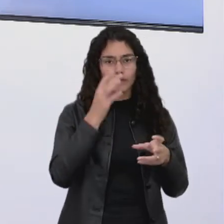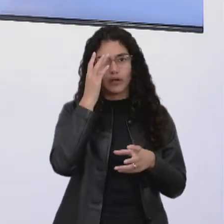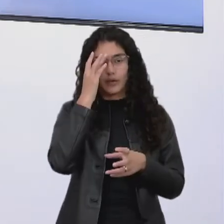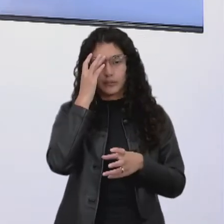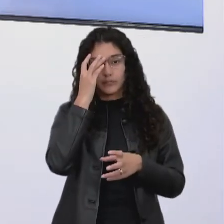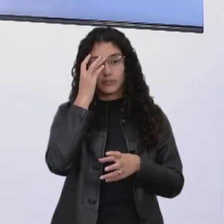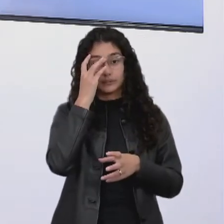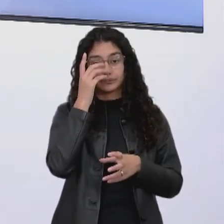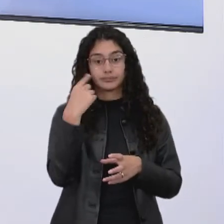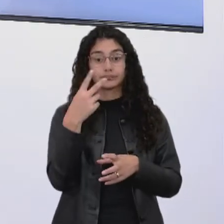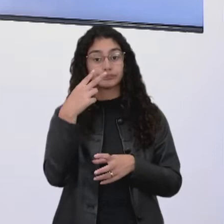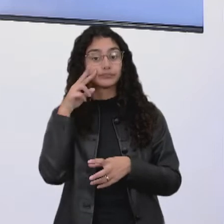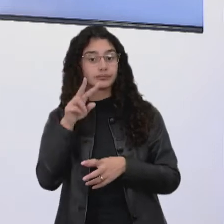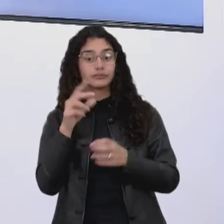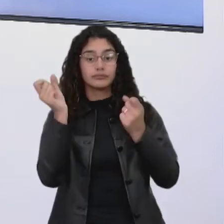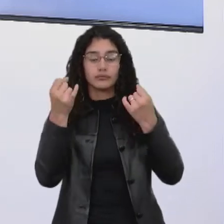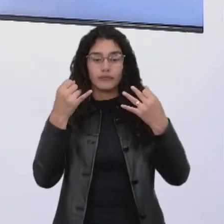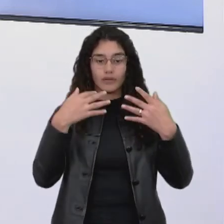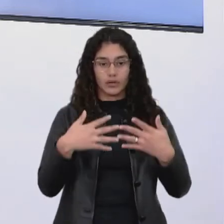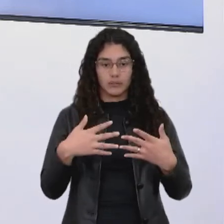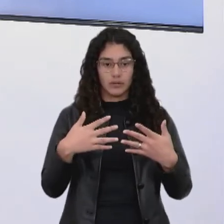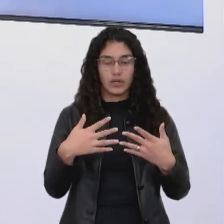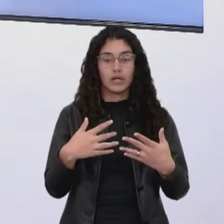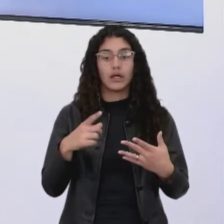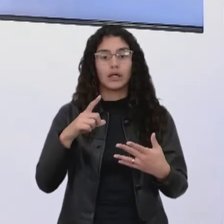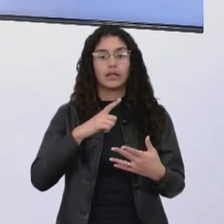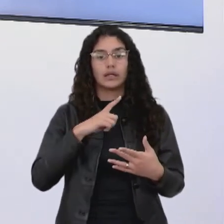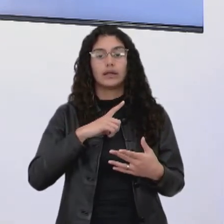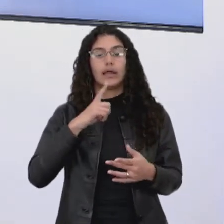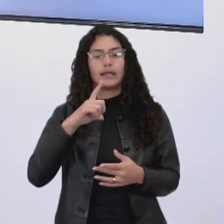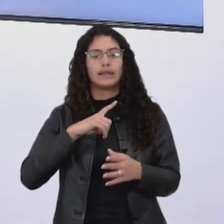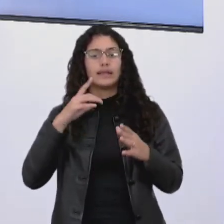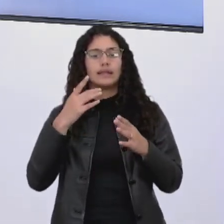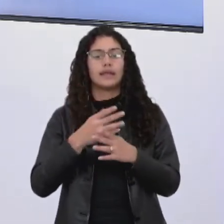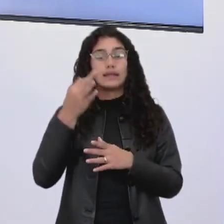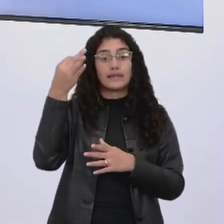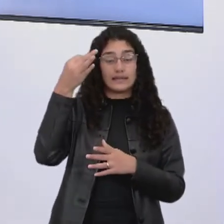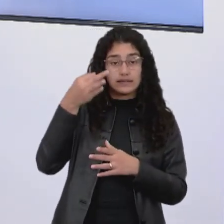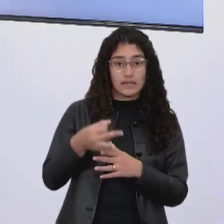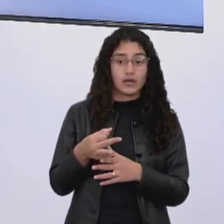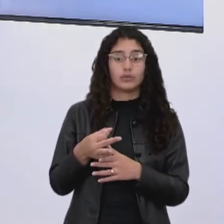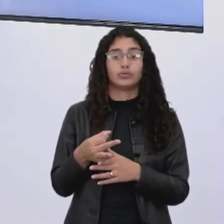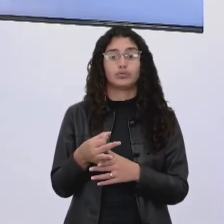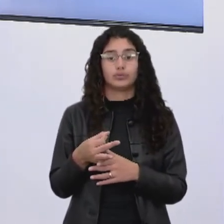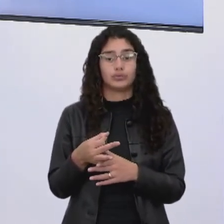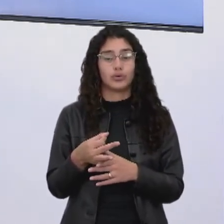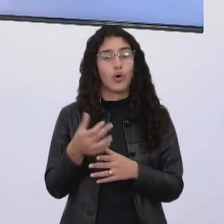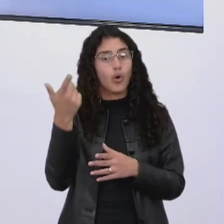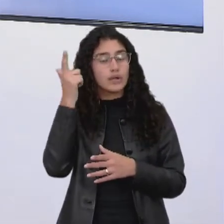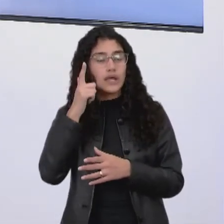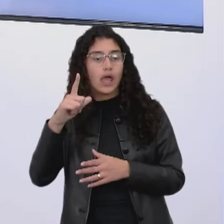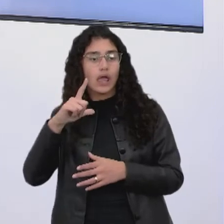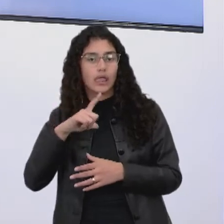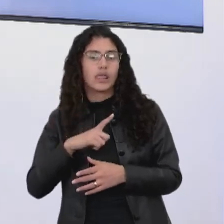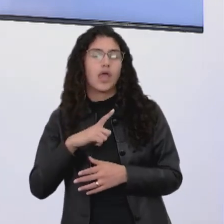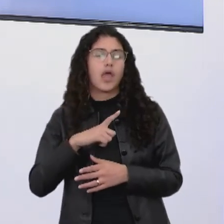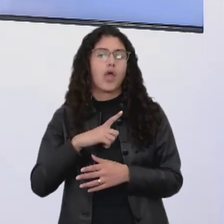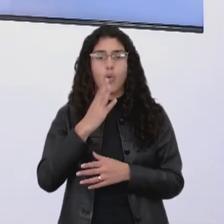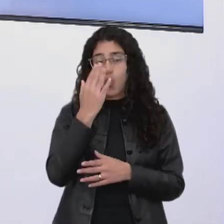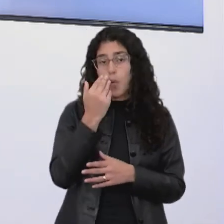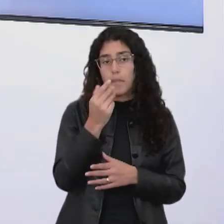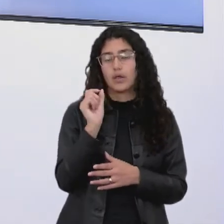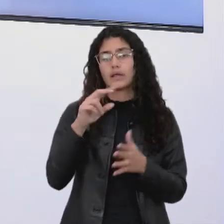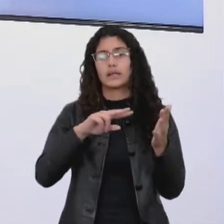a gente vai olhar que ele fala sobre garantir o acesso regular. E o que significa regular?